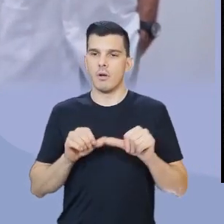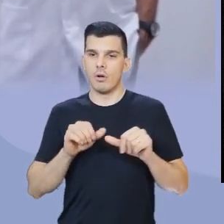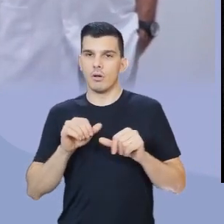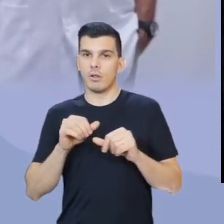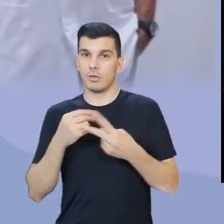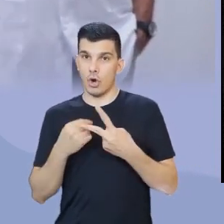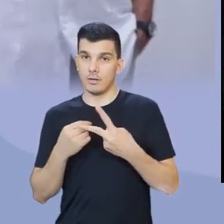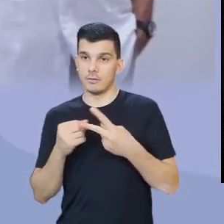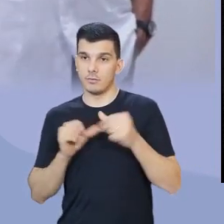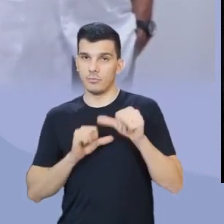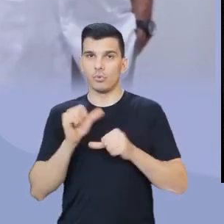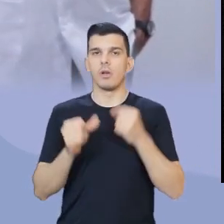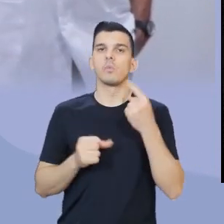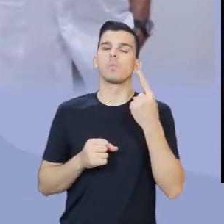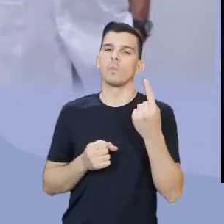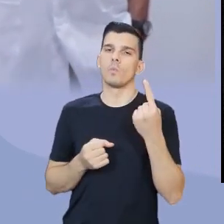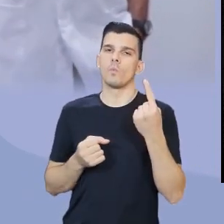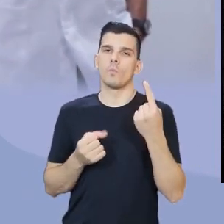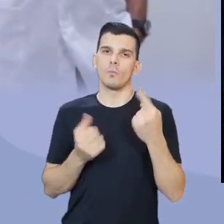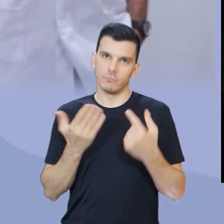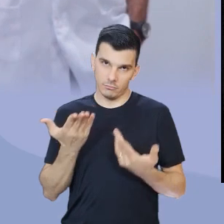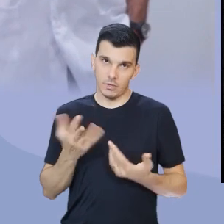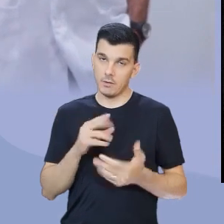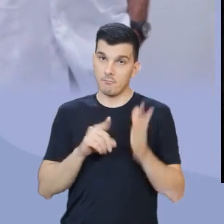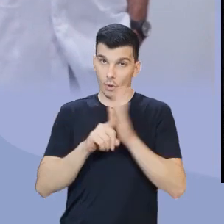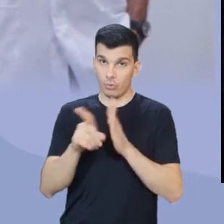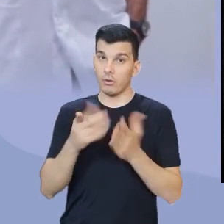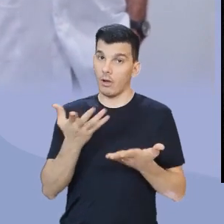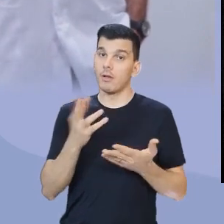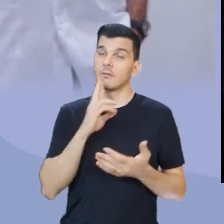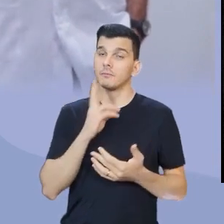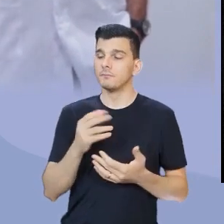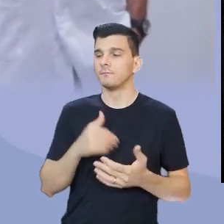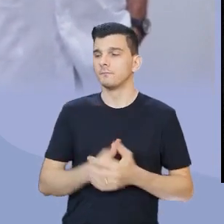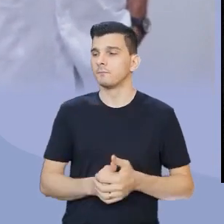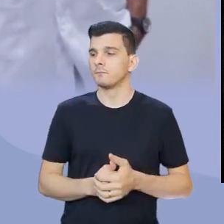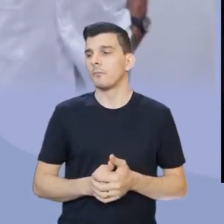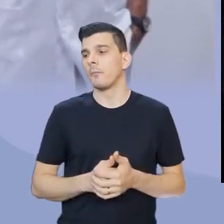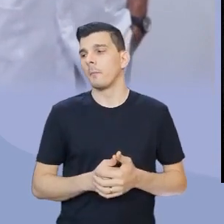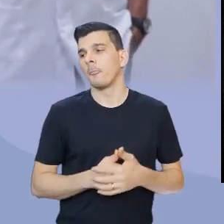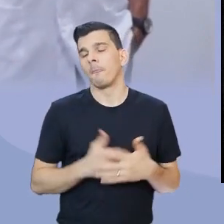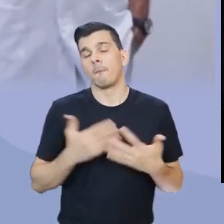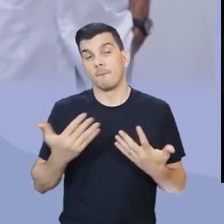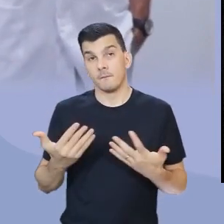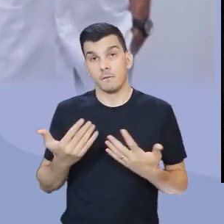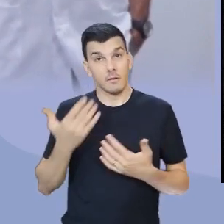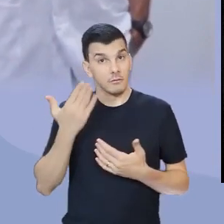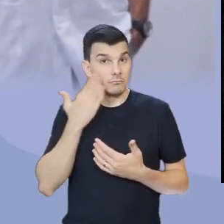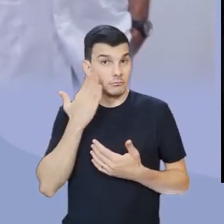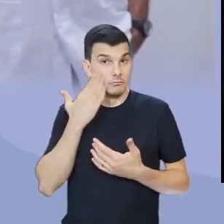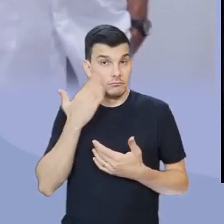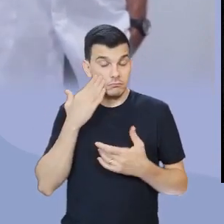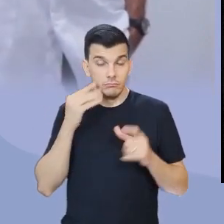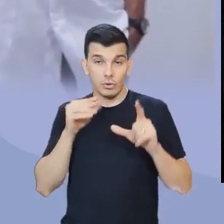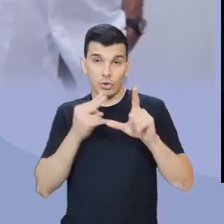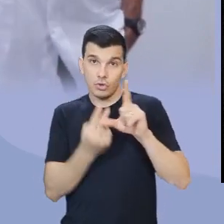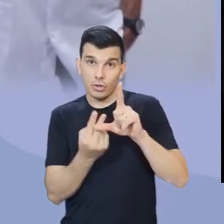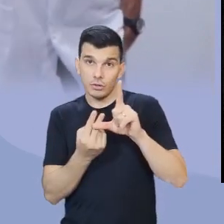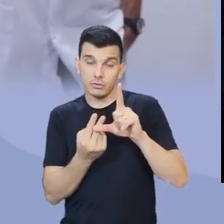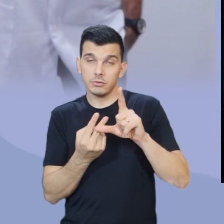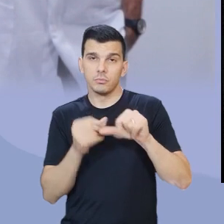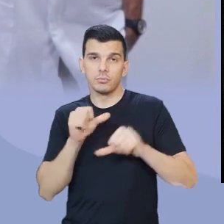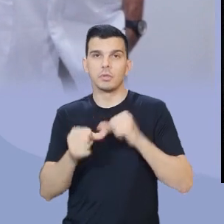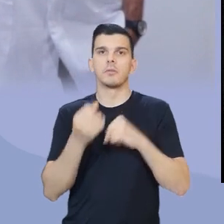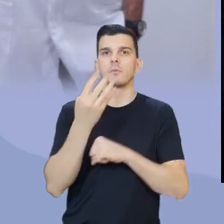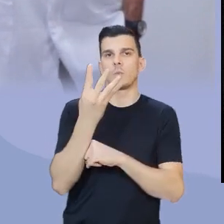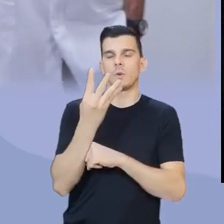2 e vá para a posição 1. É isso que a gente quer. Então ela estava coeficiente angular 2, eu quero que ela vá para o coeficiente angular